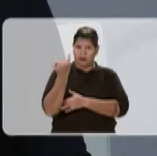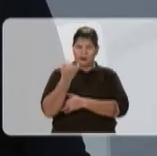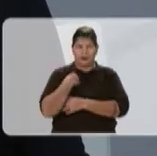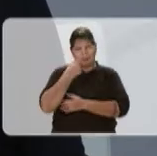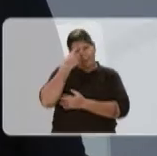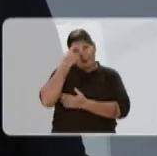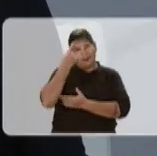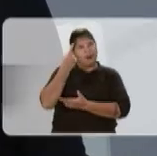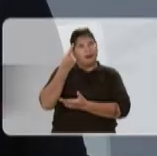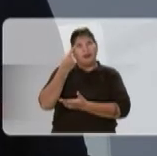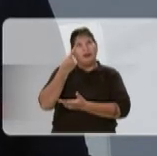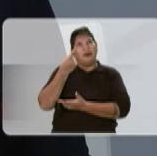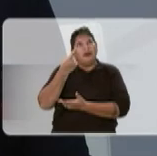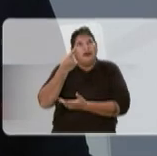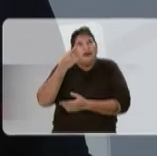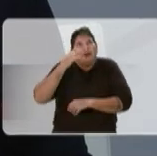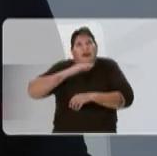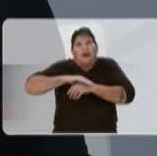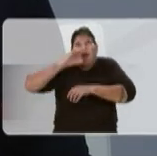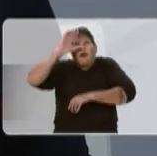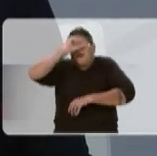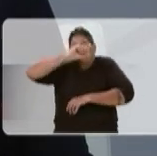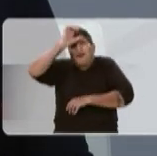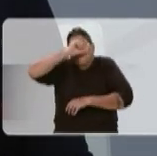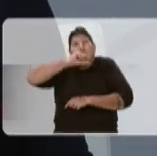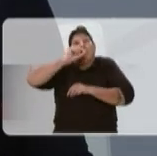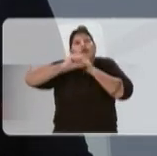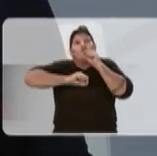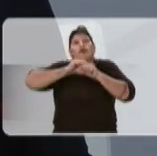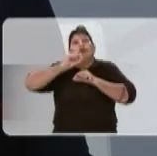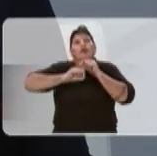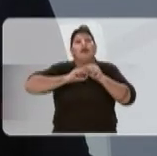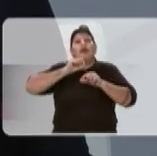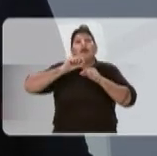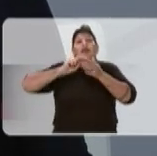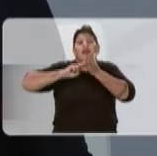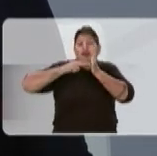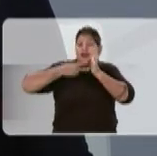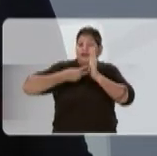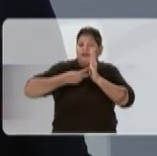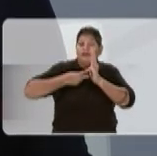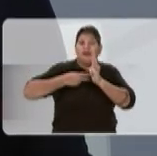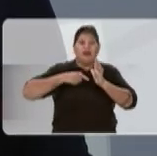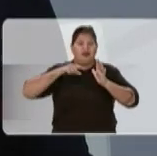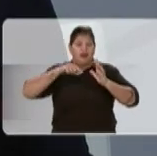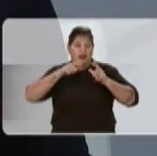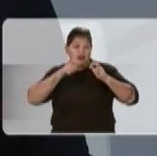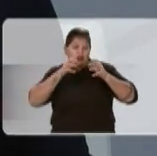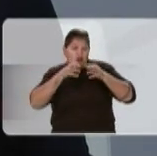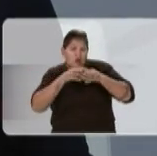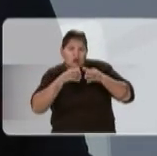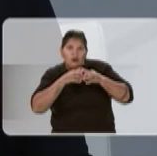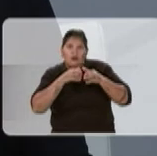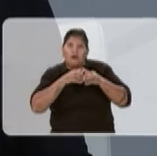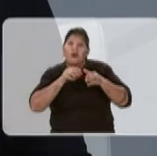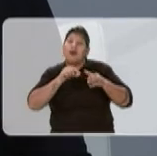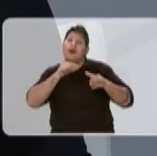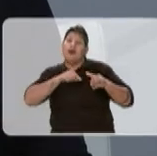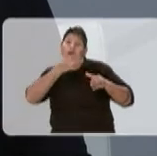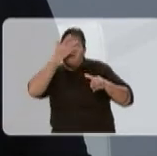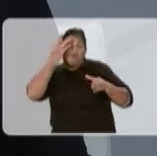importantes. Imagine, desde o aprendizado do que era esse grupo, né? De quem eram